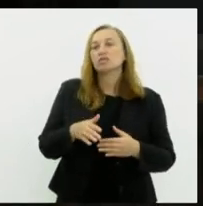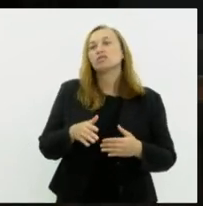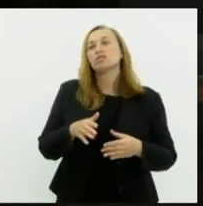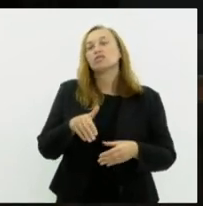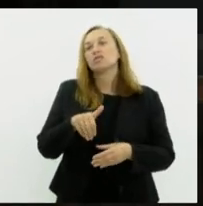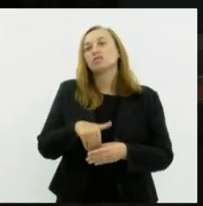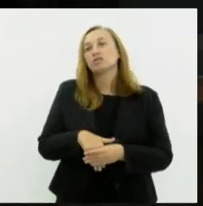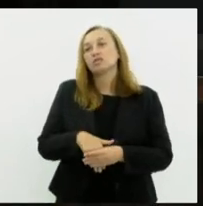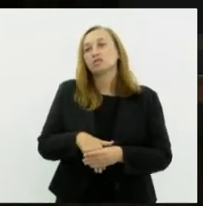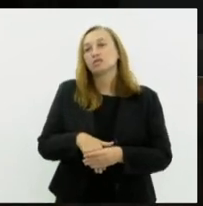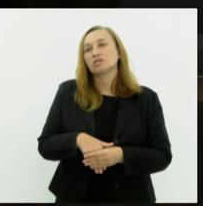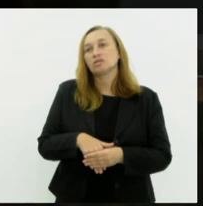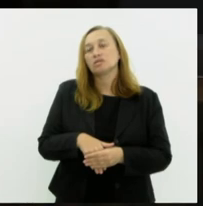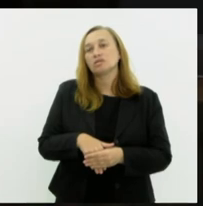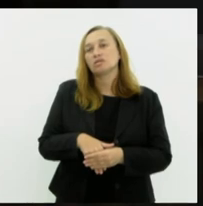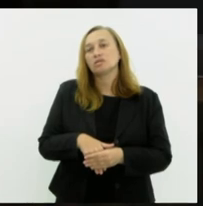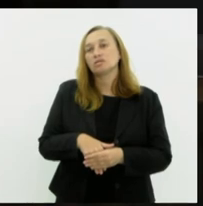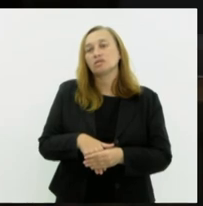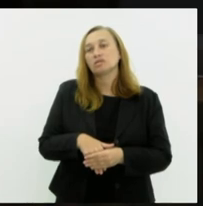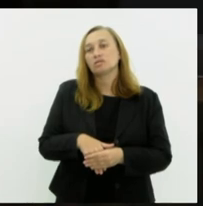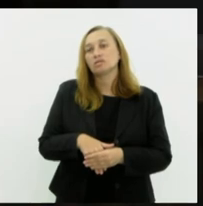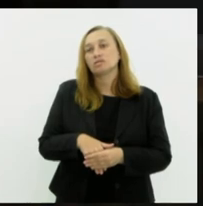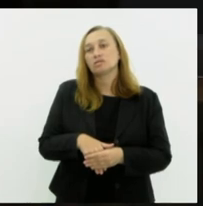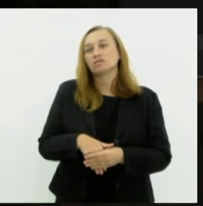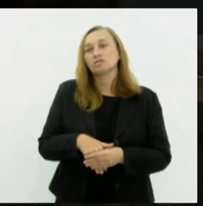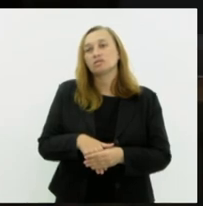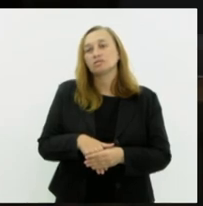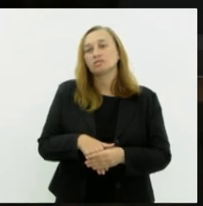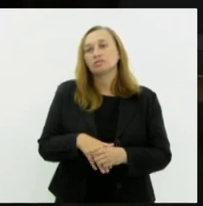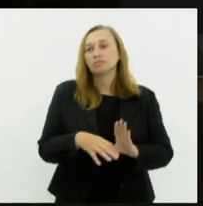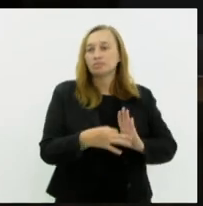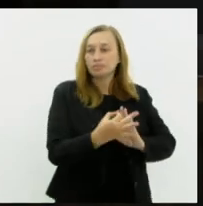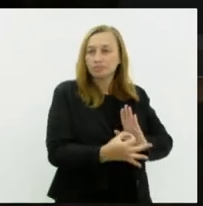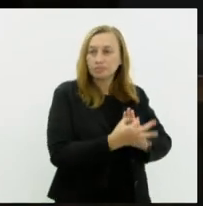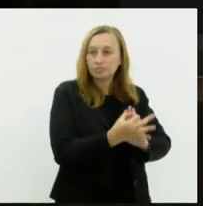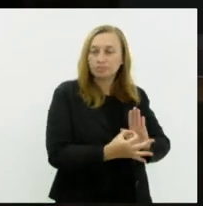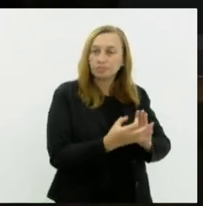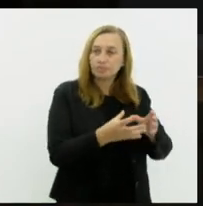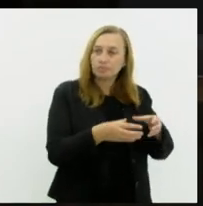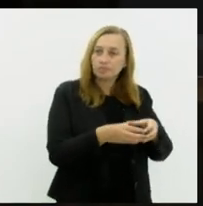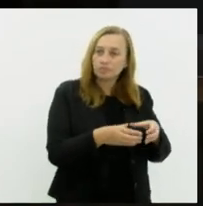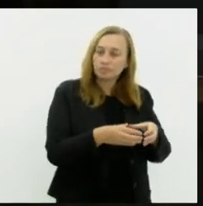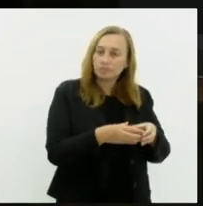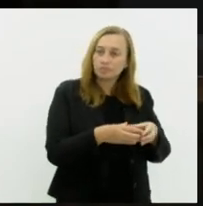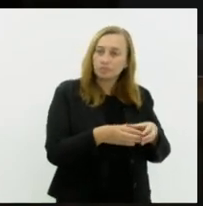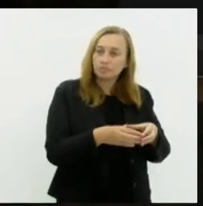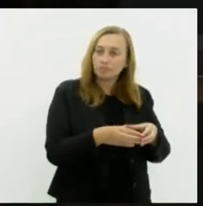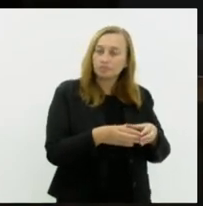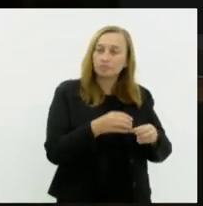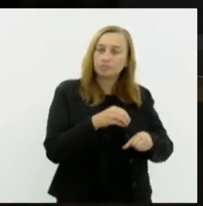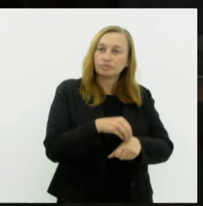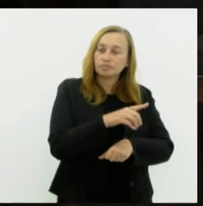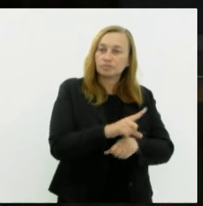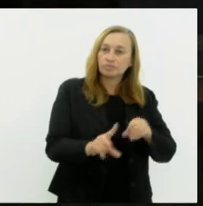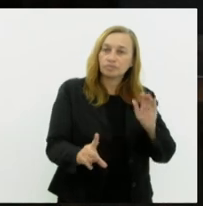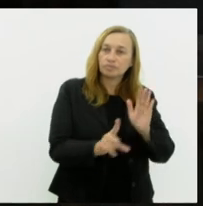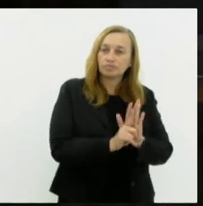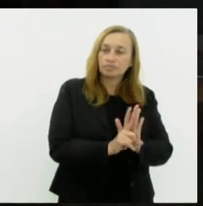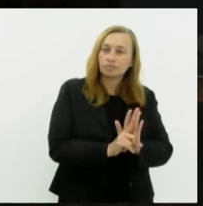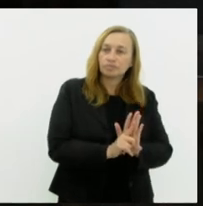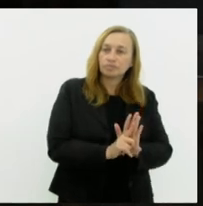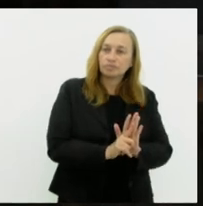discussão. Em votação, parecer da Comissão de Indicação